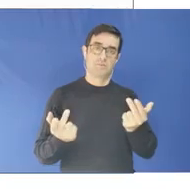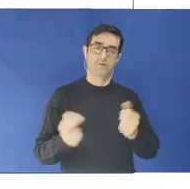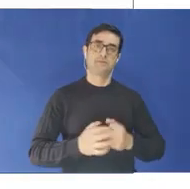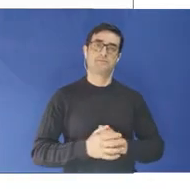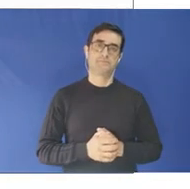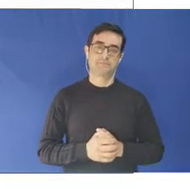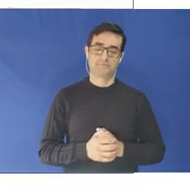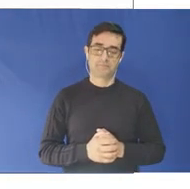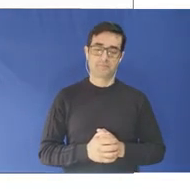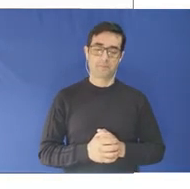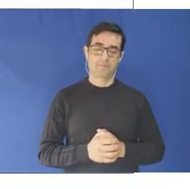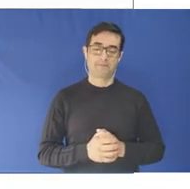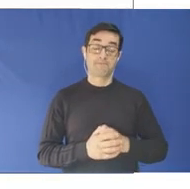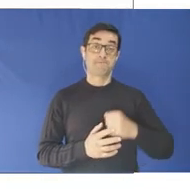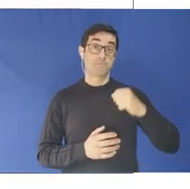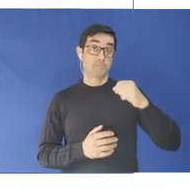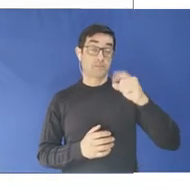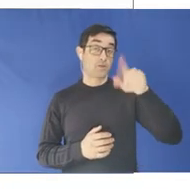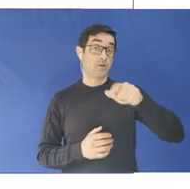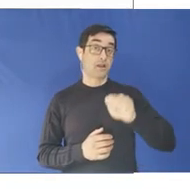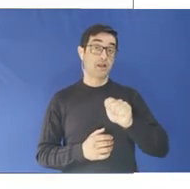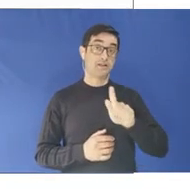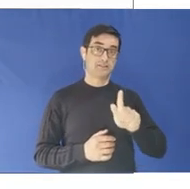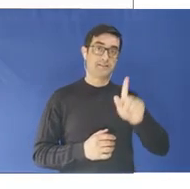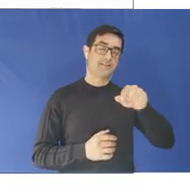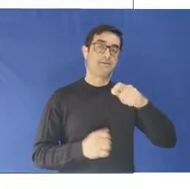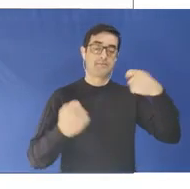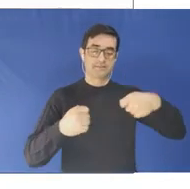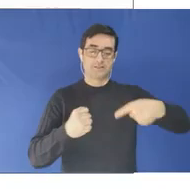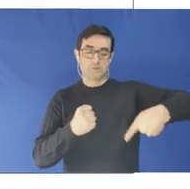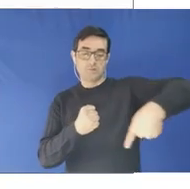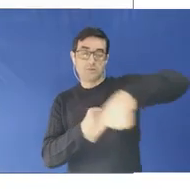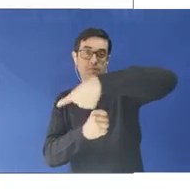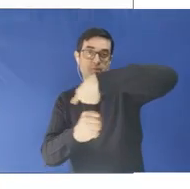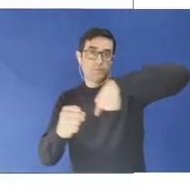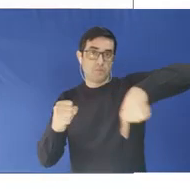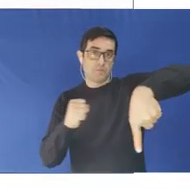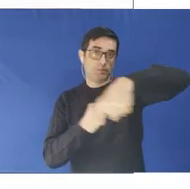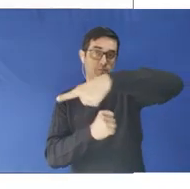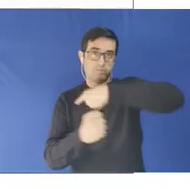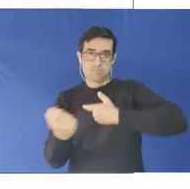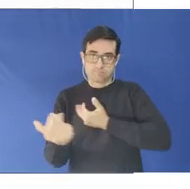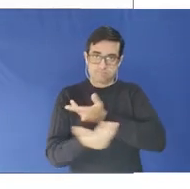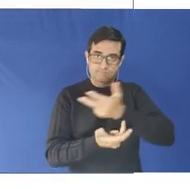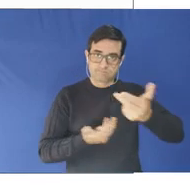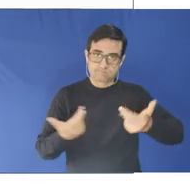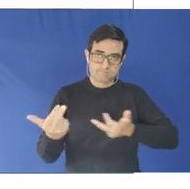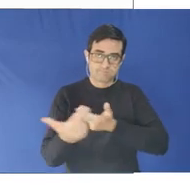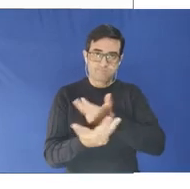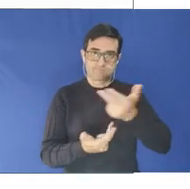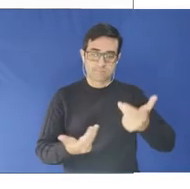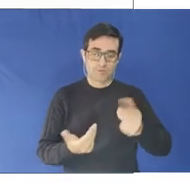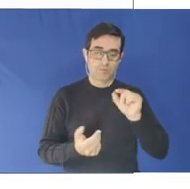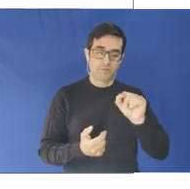a prata existe aquela questão da simetria dos orbitais. Ó. O